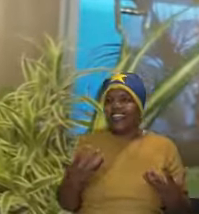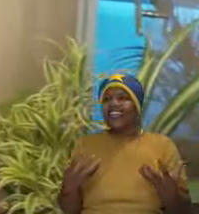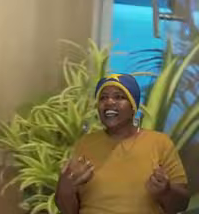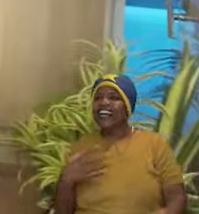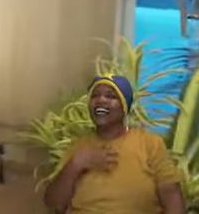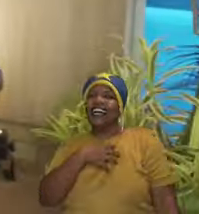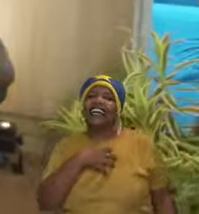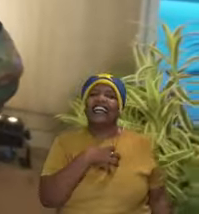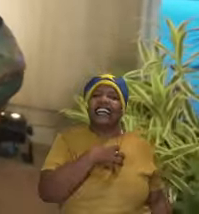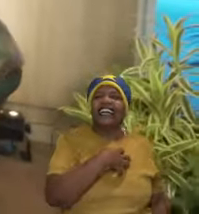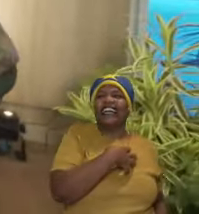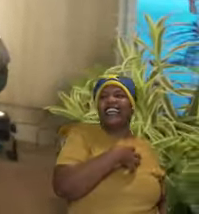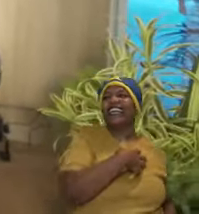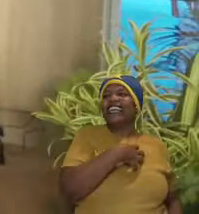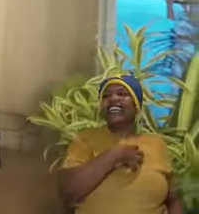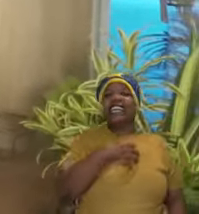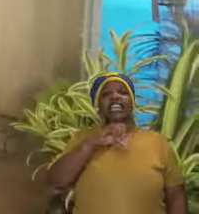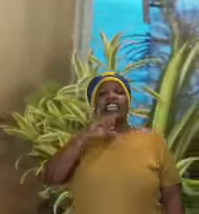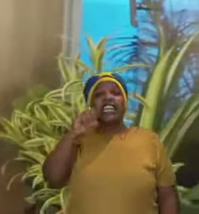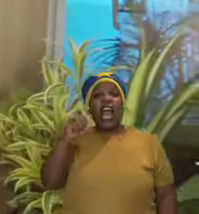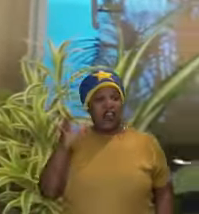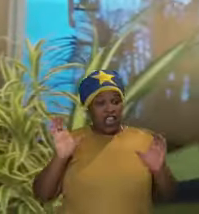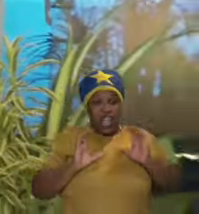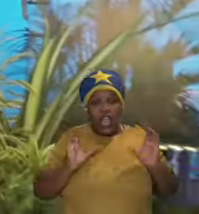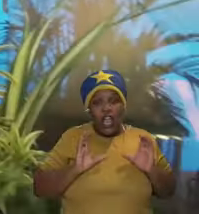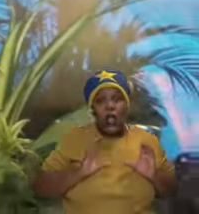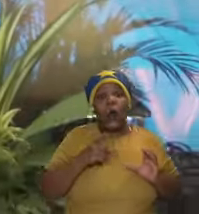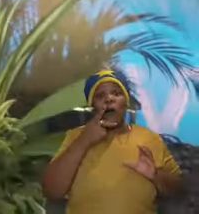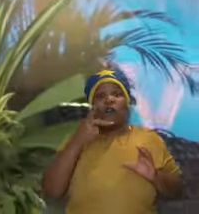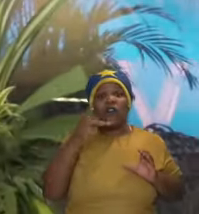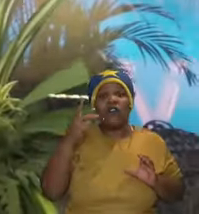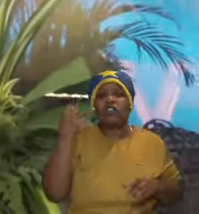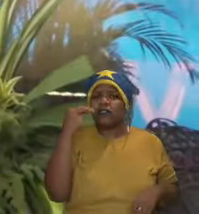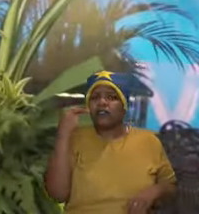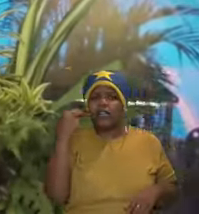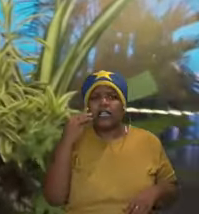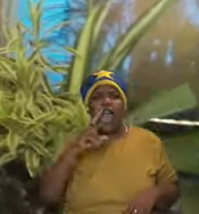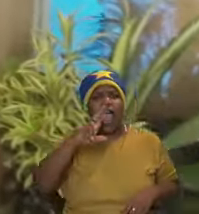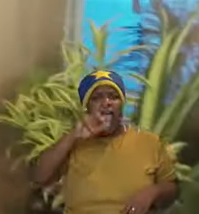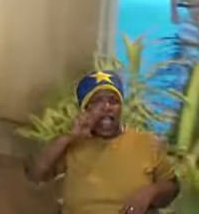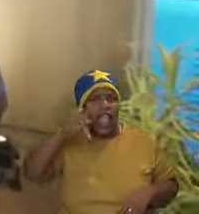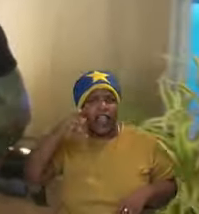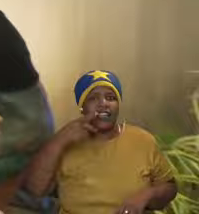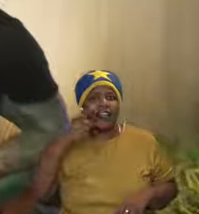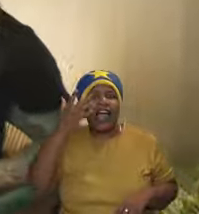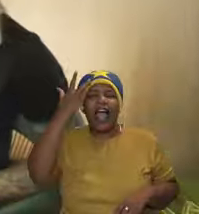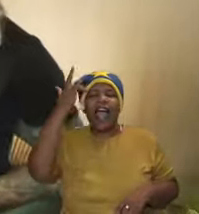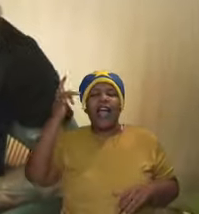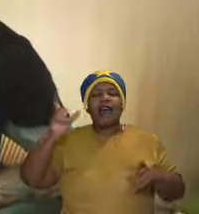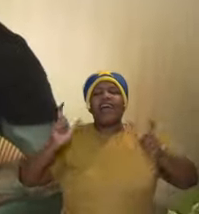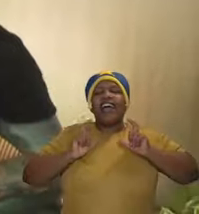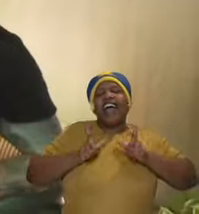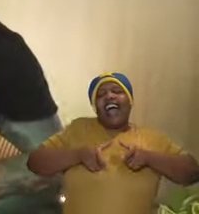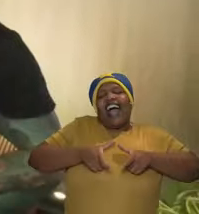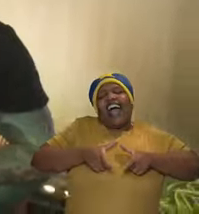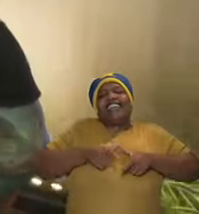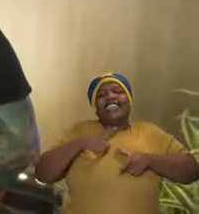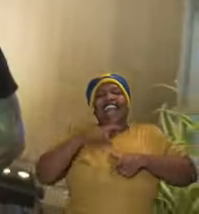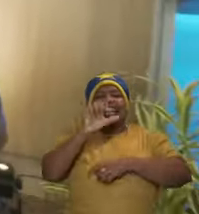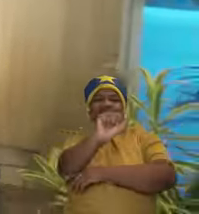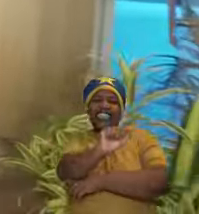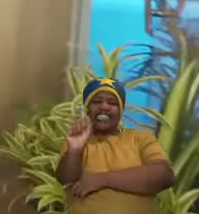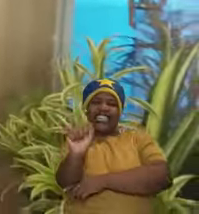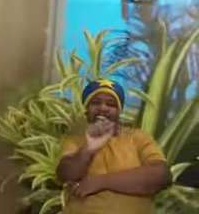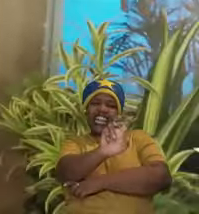então aqui, ó. Se eu ficar rico no trap, malandário no rap, e amanhã eu vou banhar a ouro, aquele Chevette hatch.